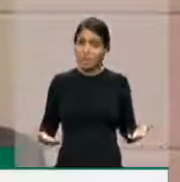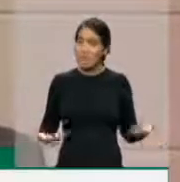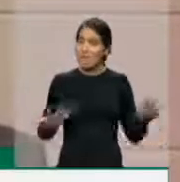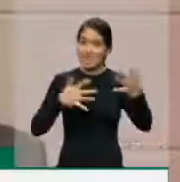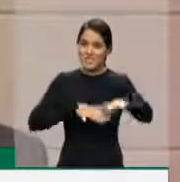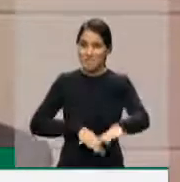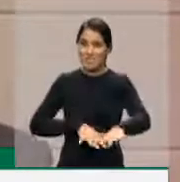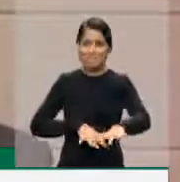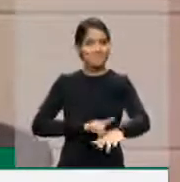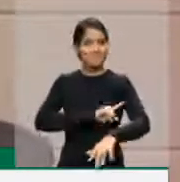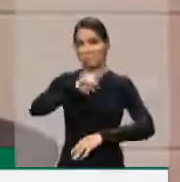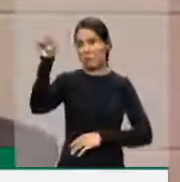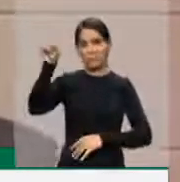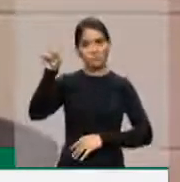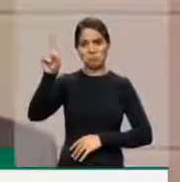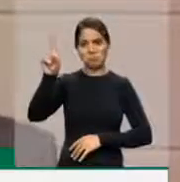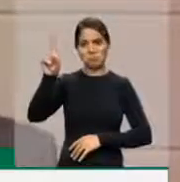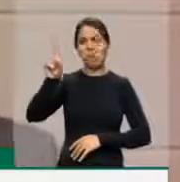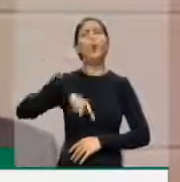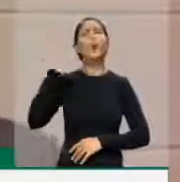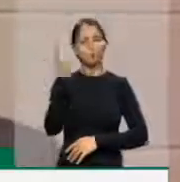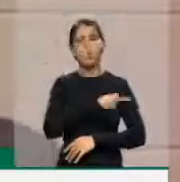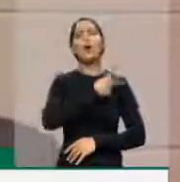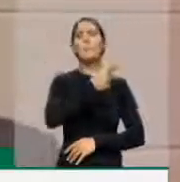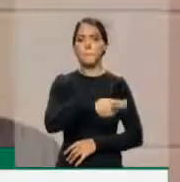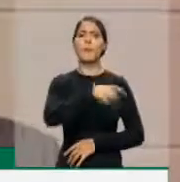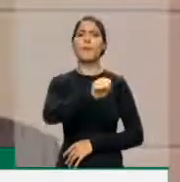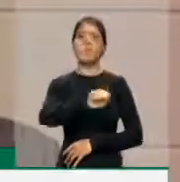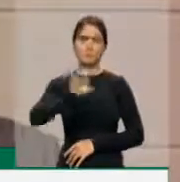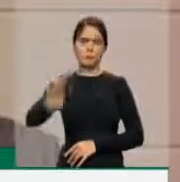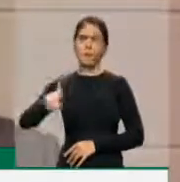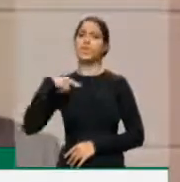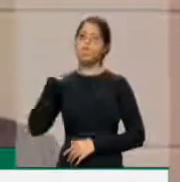implantá-lo no Brasil. Nós do PSB continuaremos na luta contra isso. Muito obrigado, presidente. Deputada Boane.